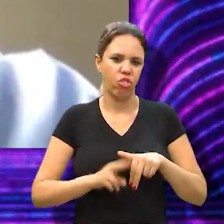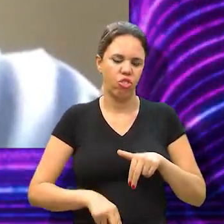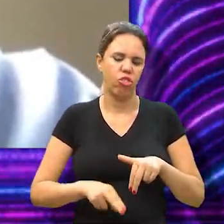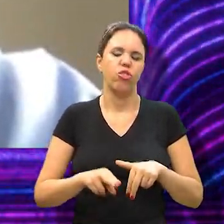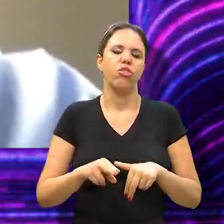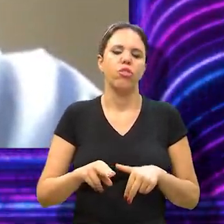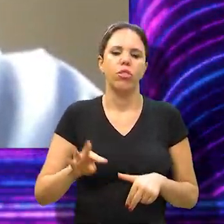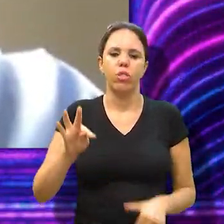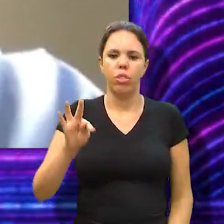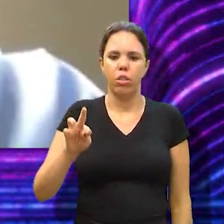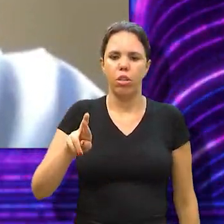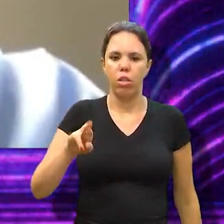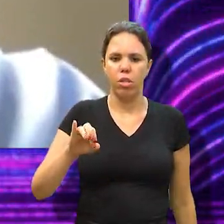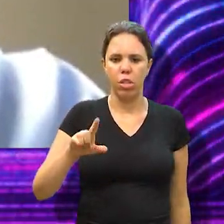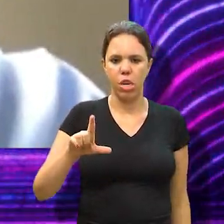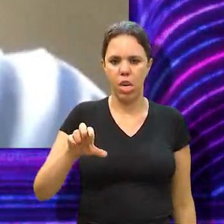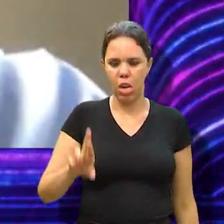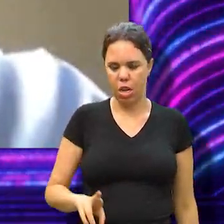thriller, né?